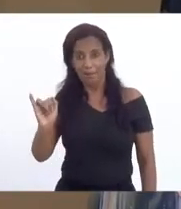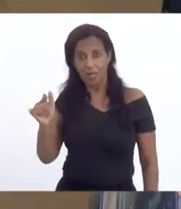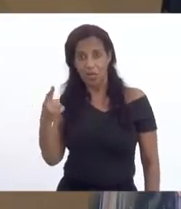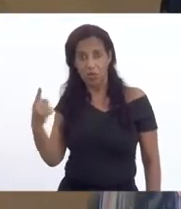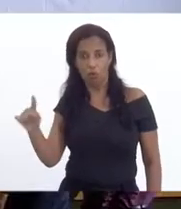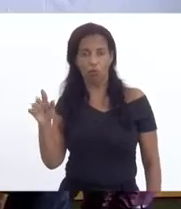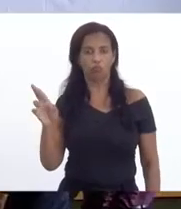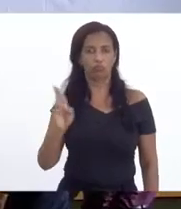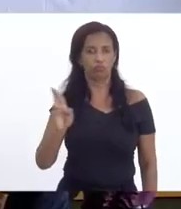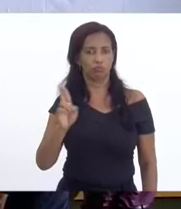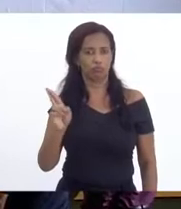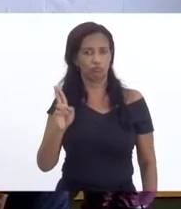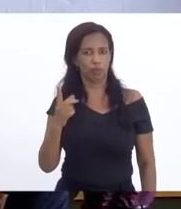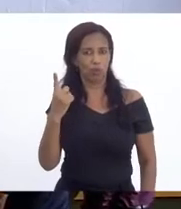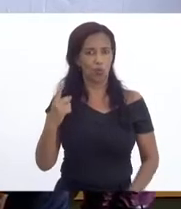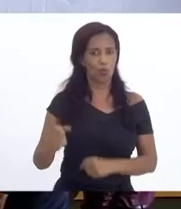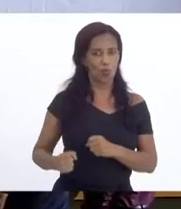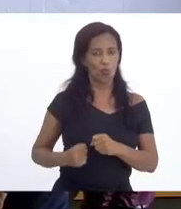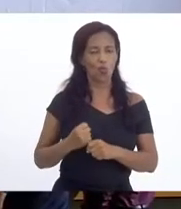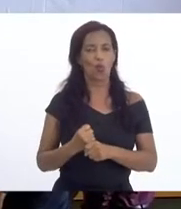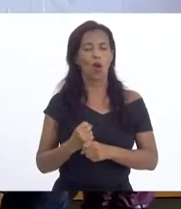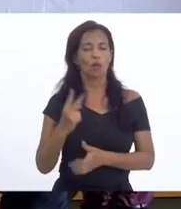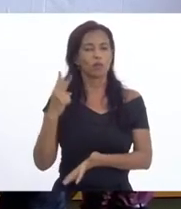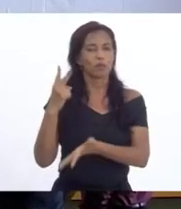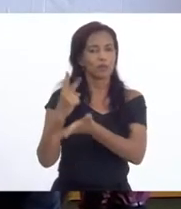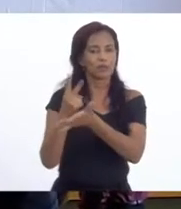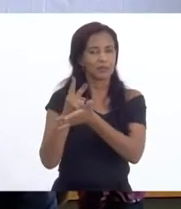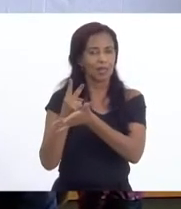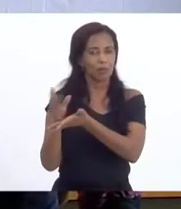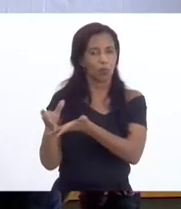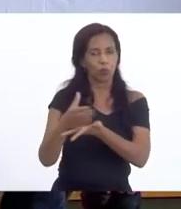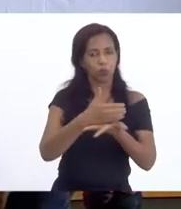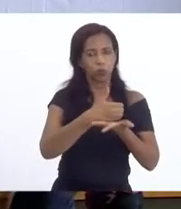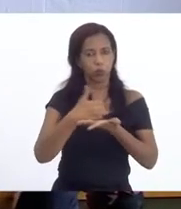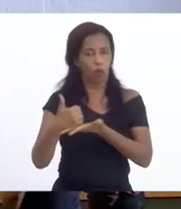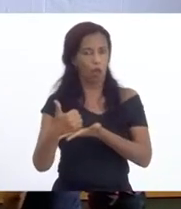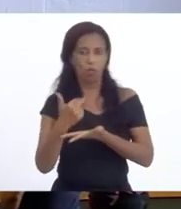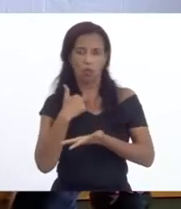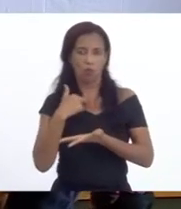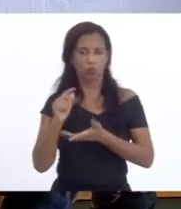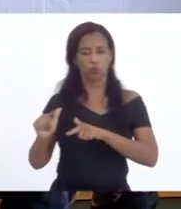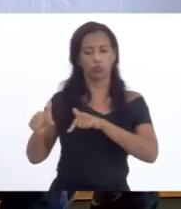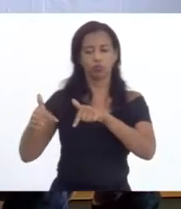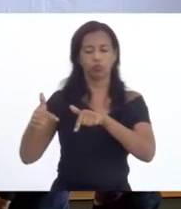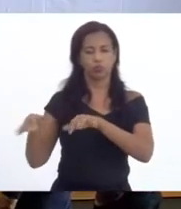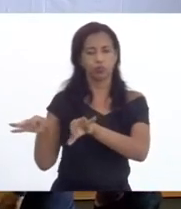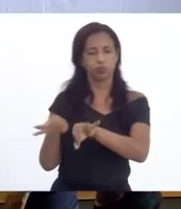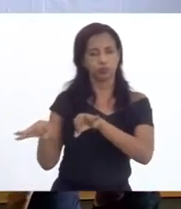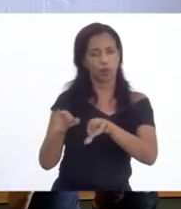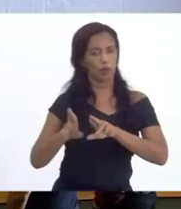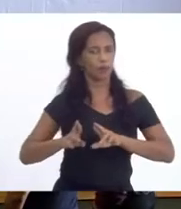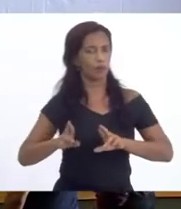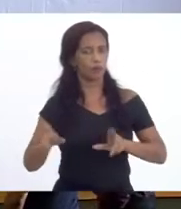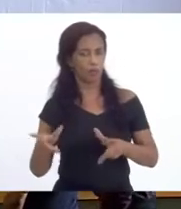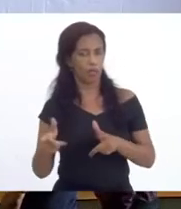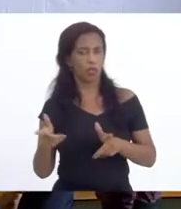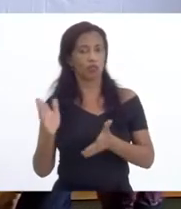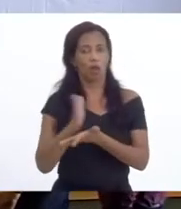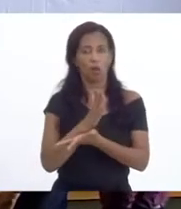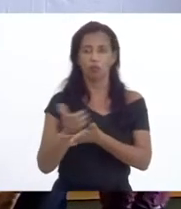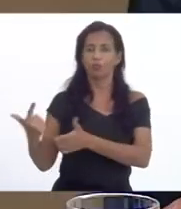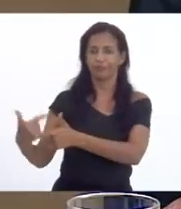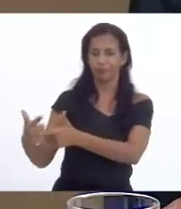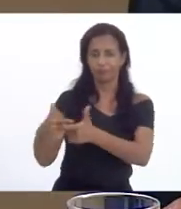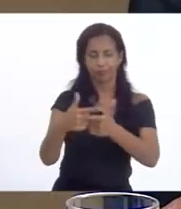reais no primeiro ano, sempre com um superávit da arrecadação. A gente não podia fazer de outra forma, porque nós estamos no regime de recuperação, ainda temos alguns